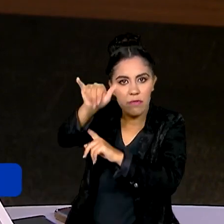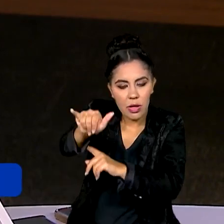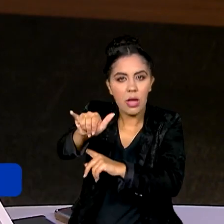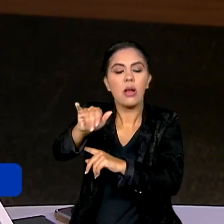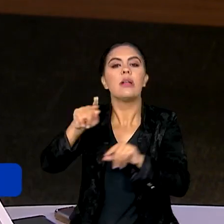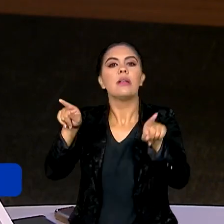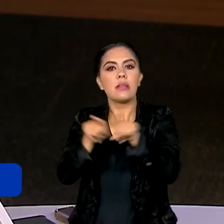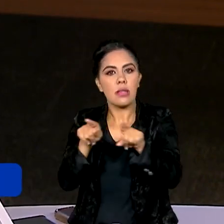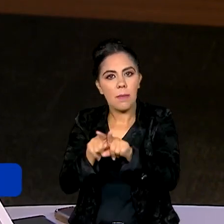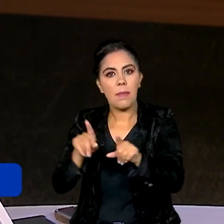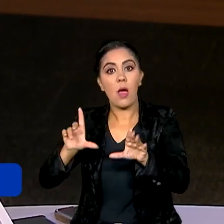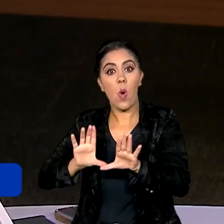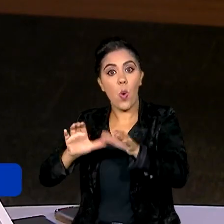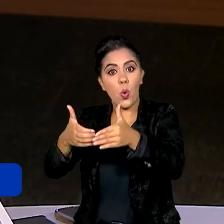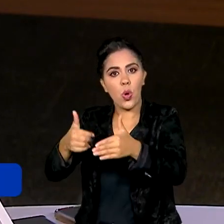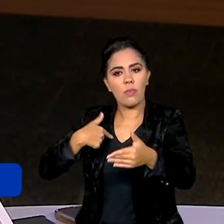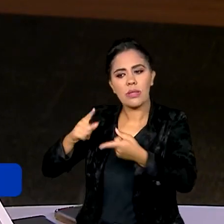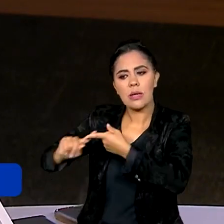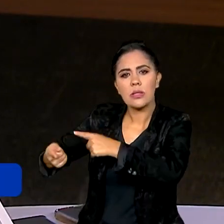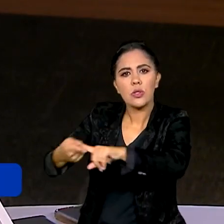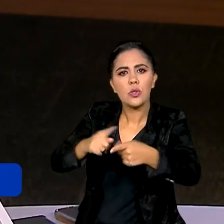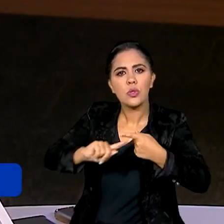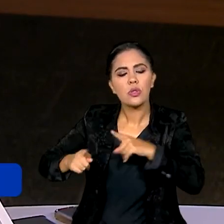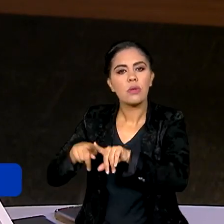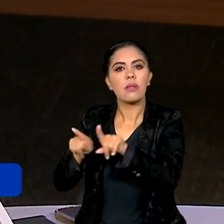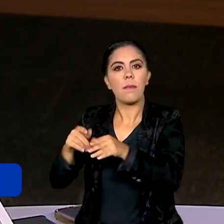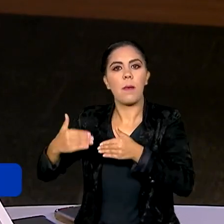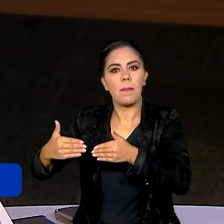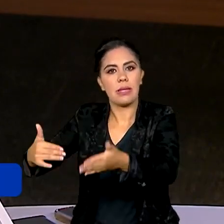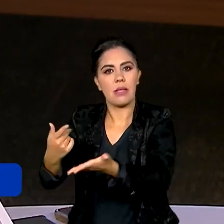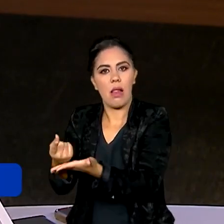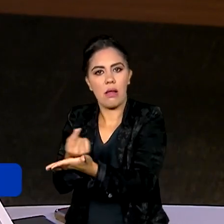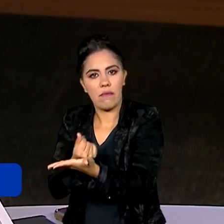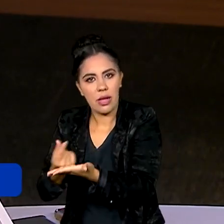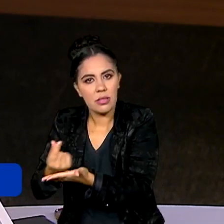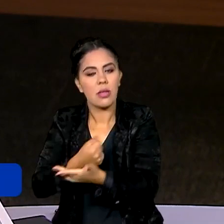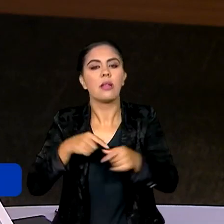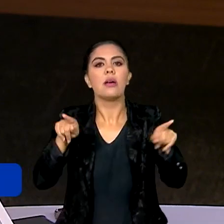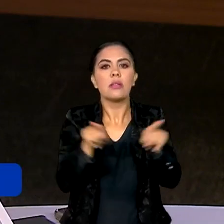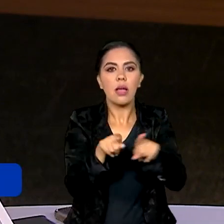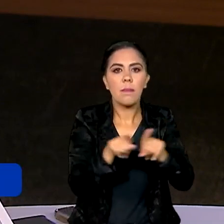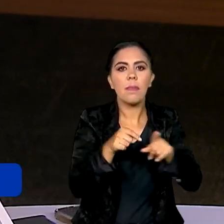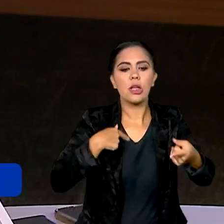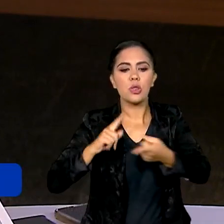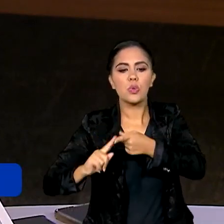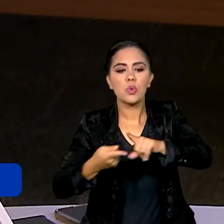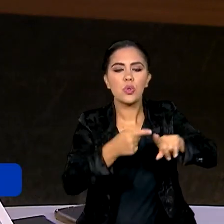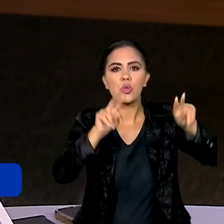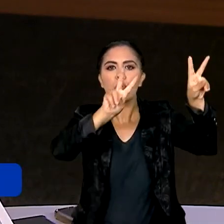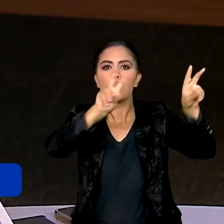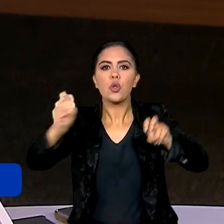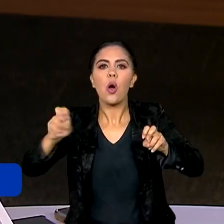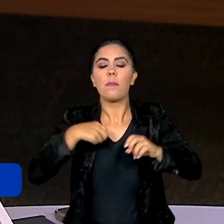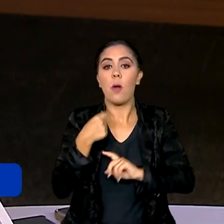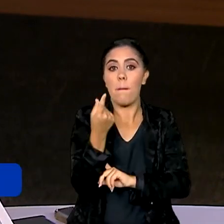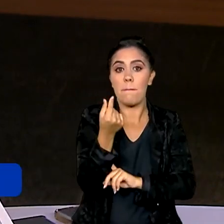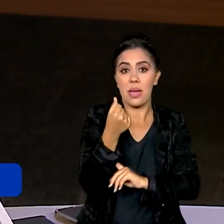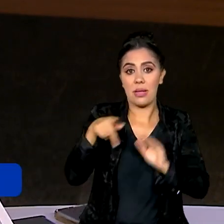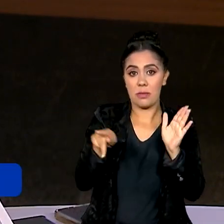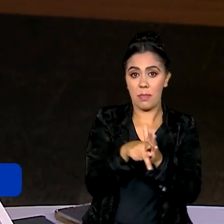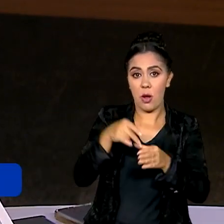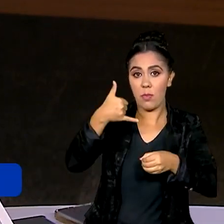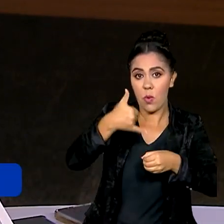formamos um grupo de trabalho no governo, estamos discutindo com a Fazenda, com o MDIC, estamos discutindo a questão do preço de combustível no